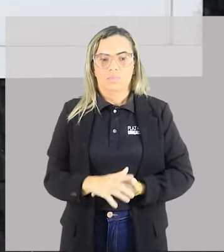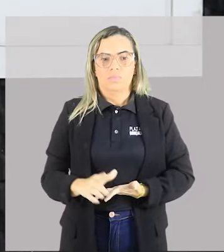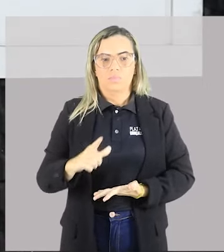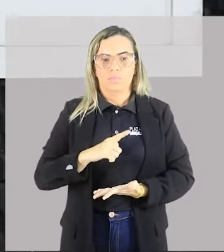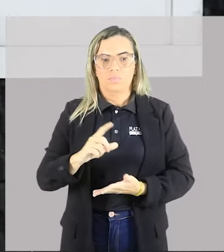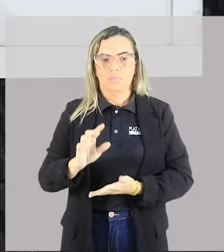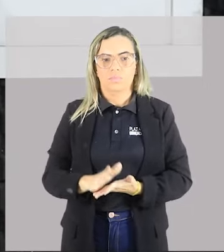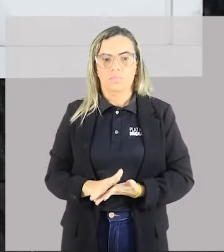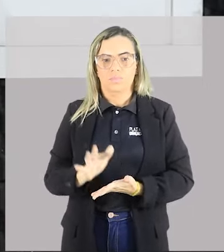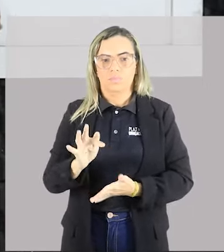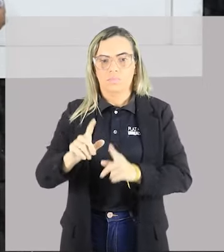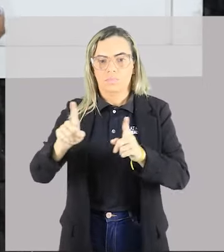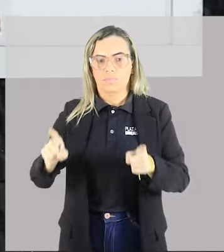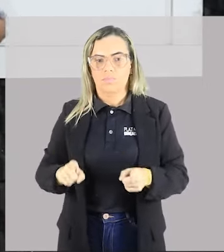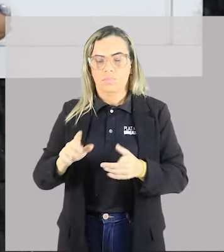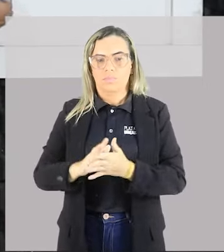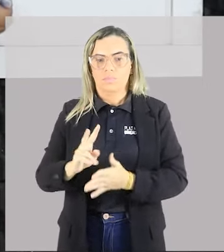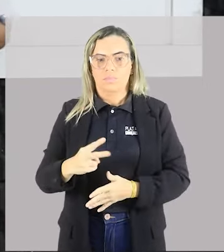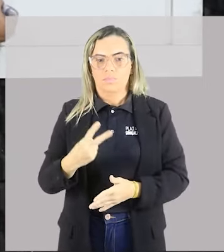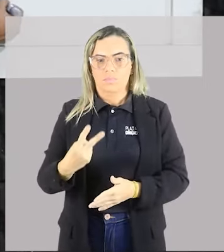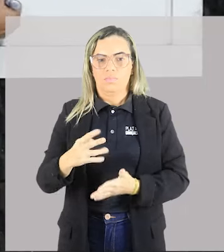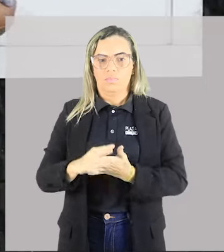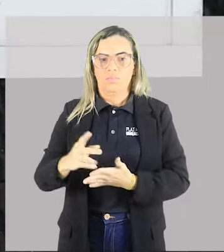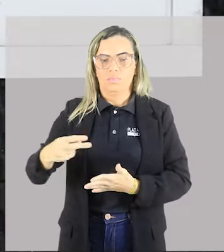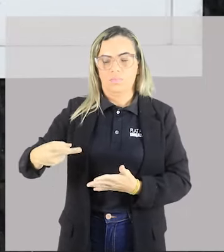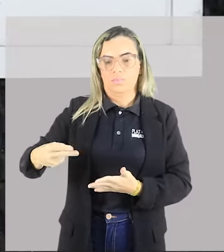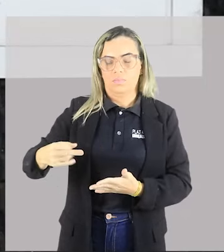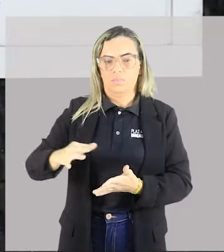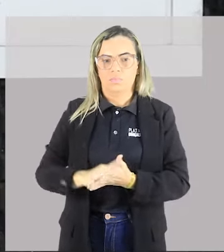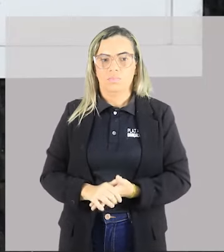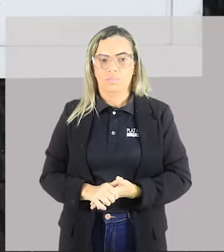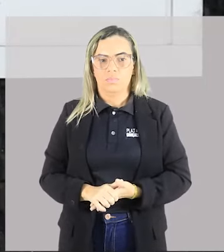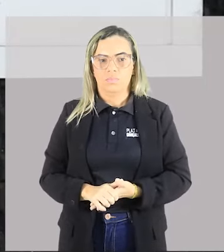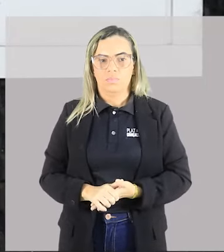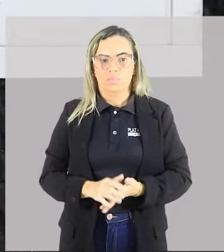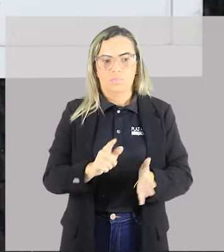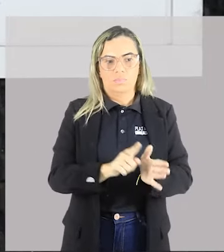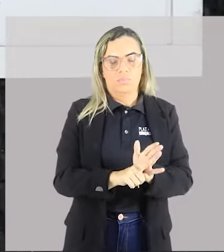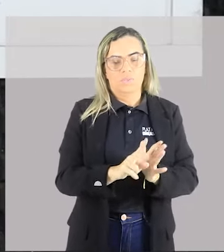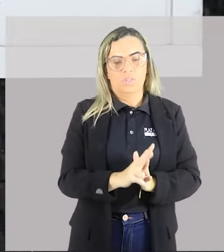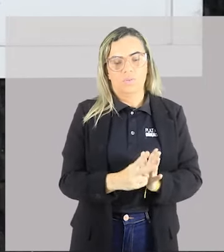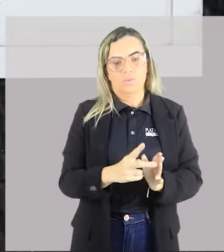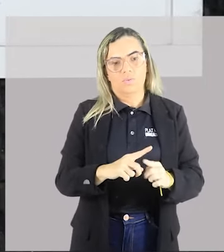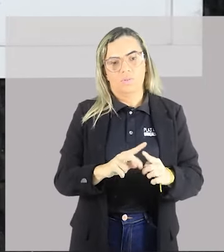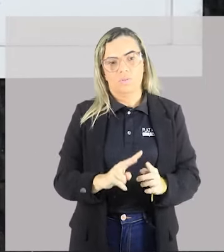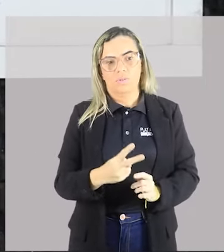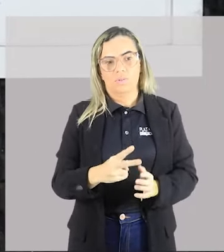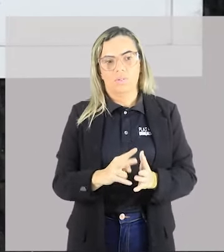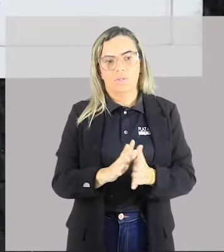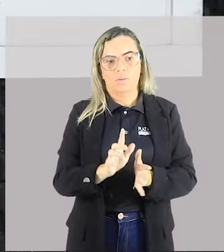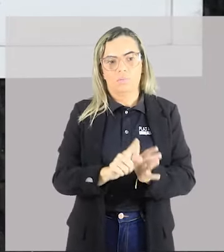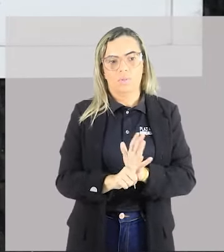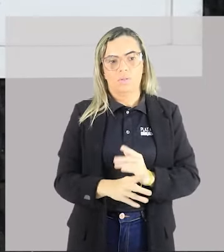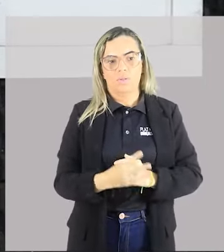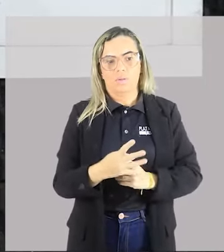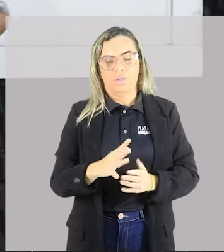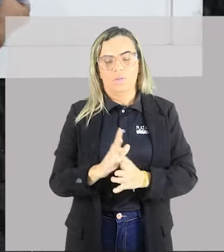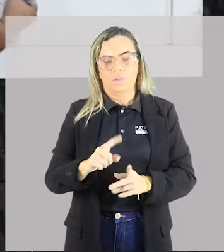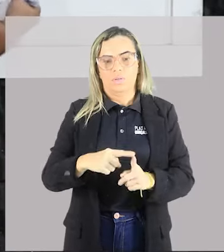de 2 vai ser igual -2 x 2 dá -4 - 4 +